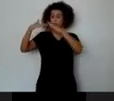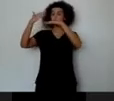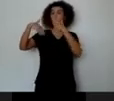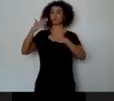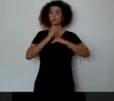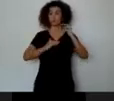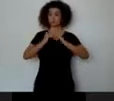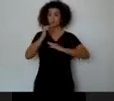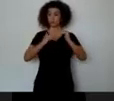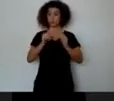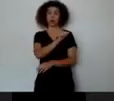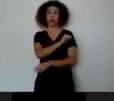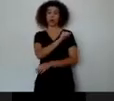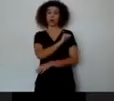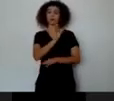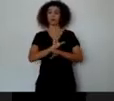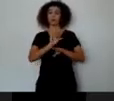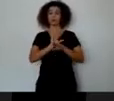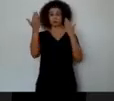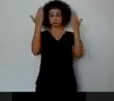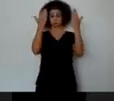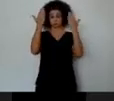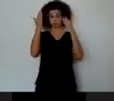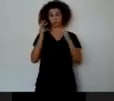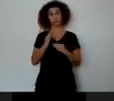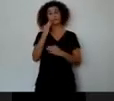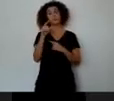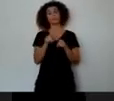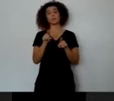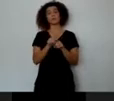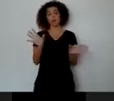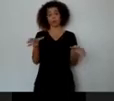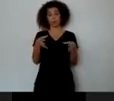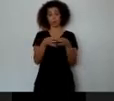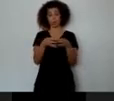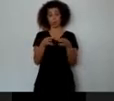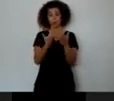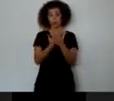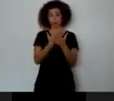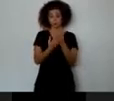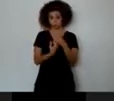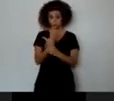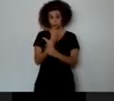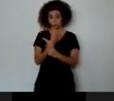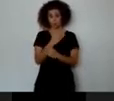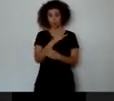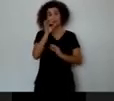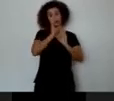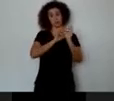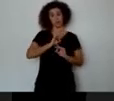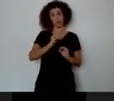psicologia e construir um grupo de estudos assim, que se der certo o projeto, né, que ele venha